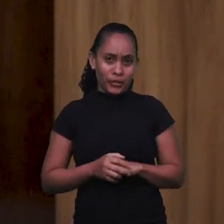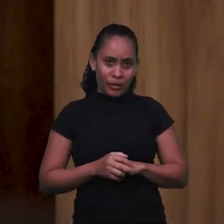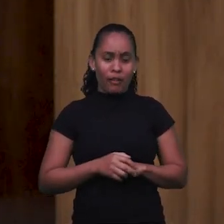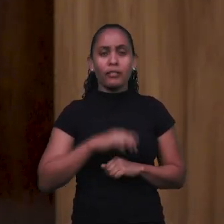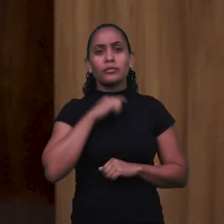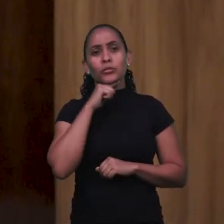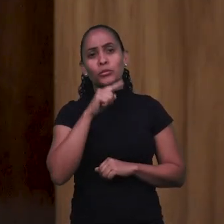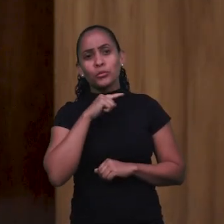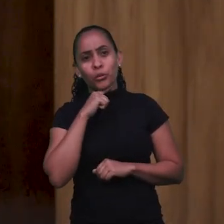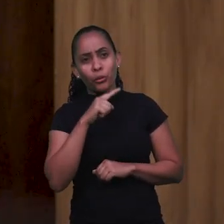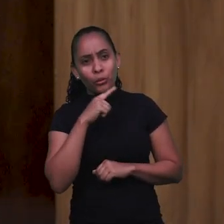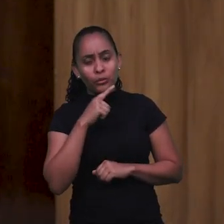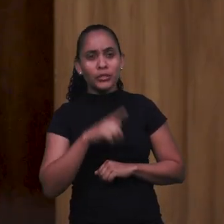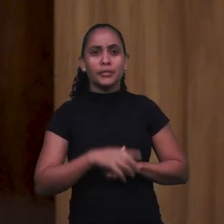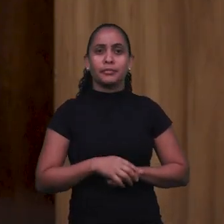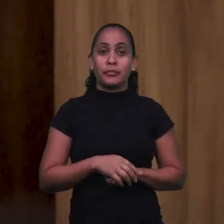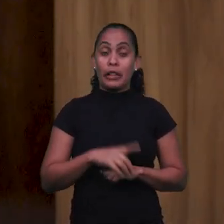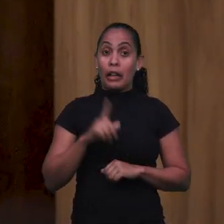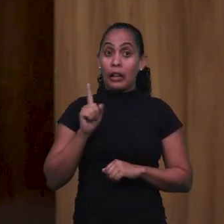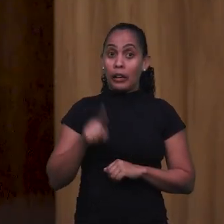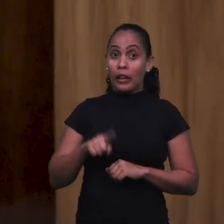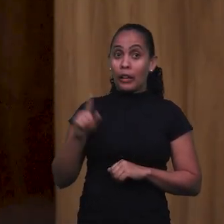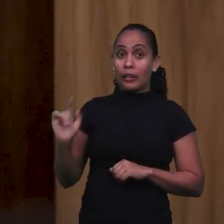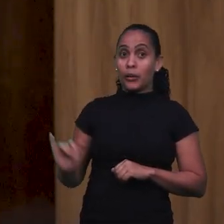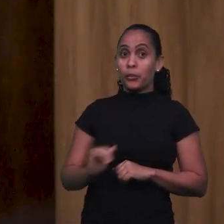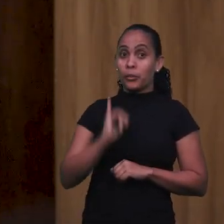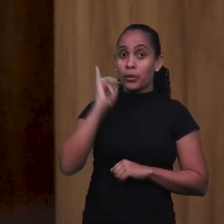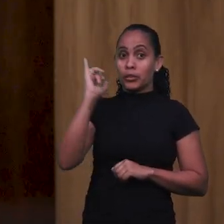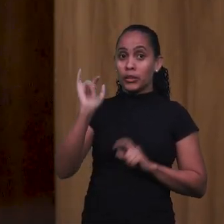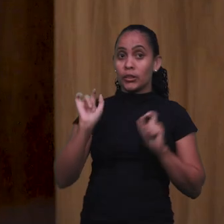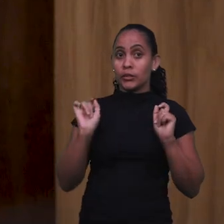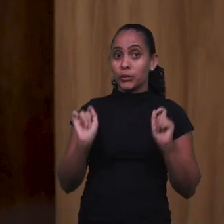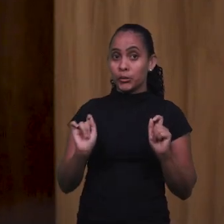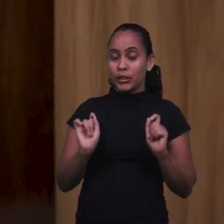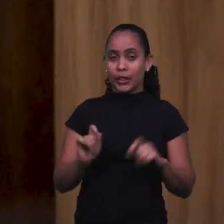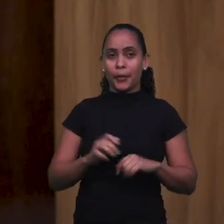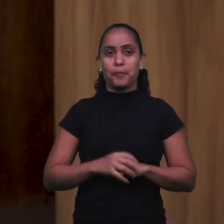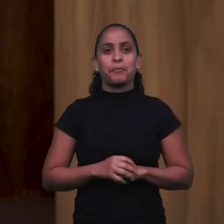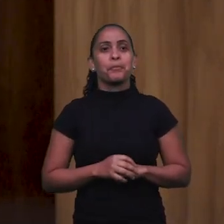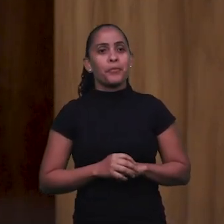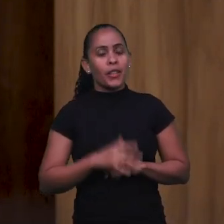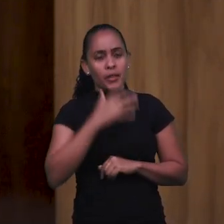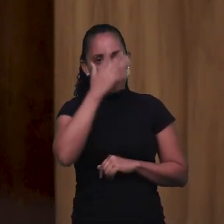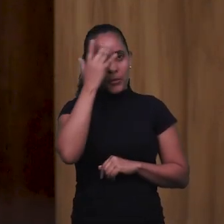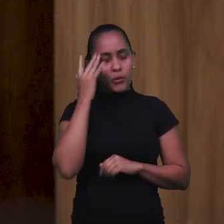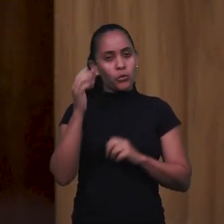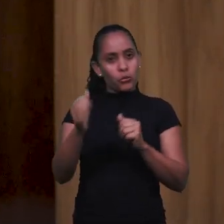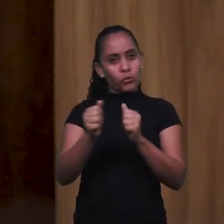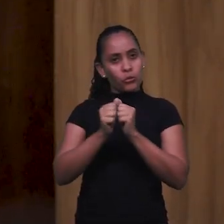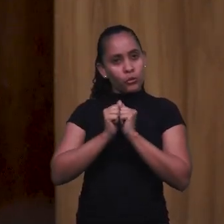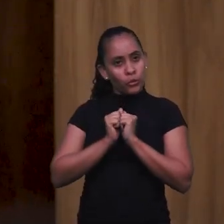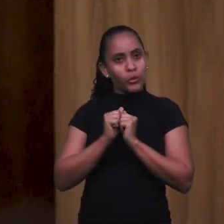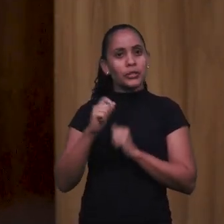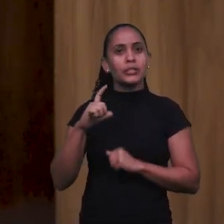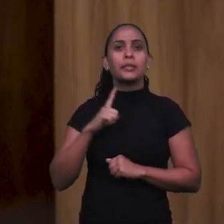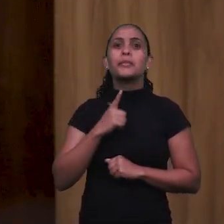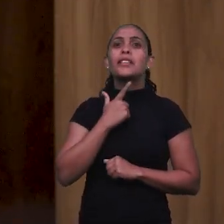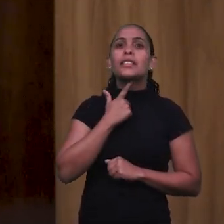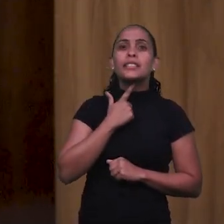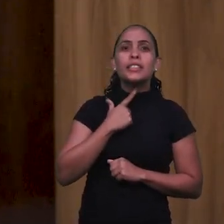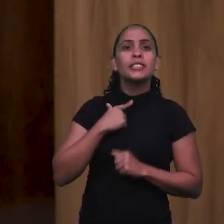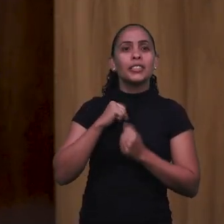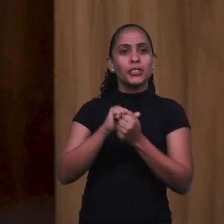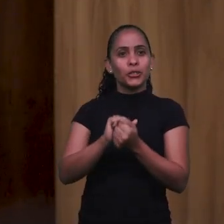as dúvidas, né? E é importante para que aqueles que estão conosco já e aqueles que